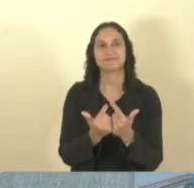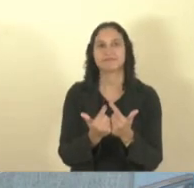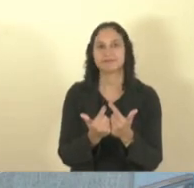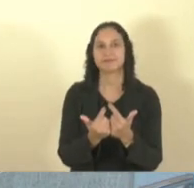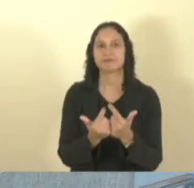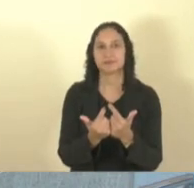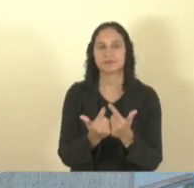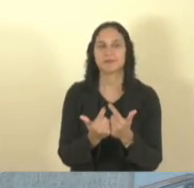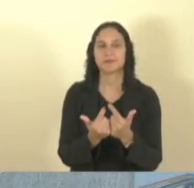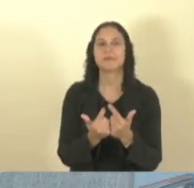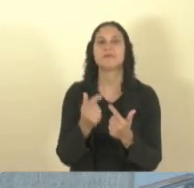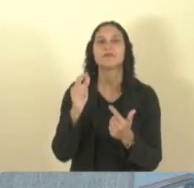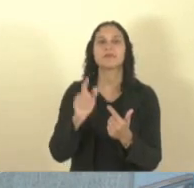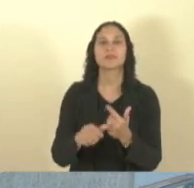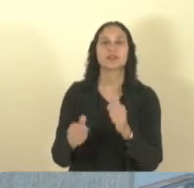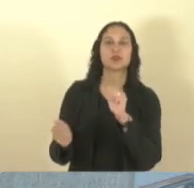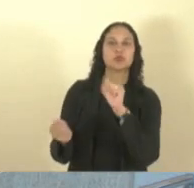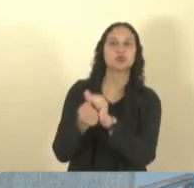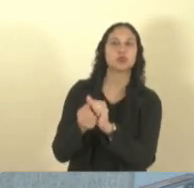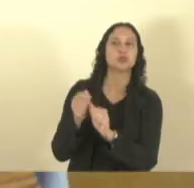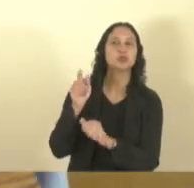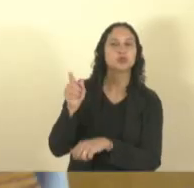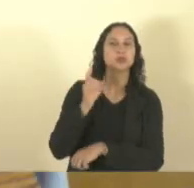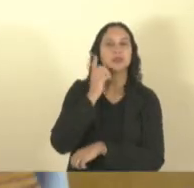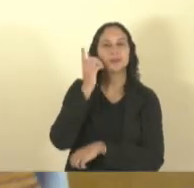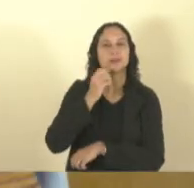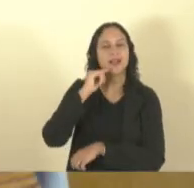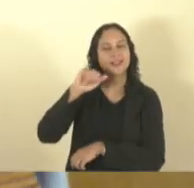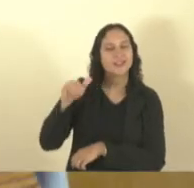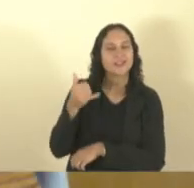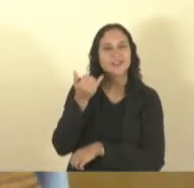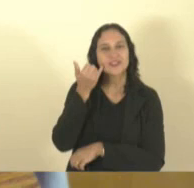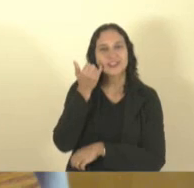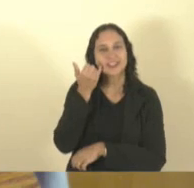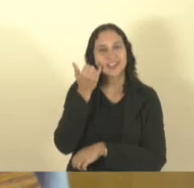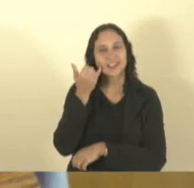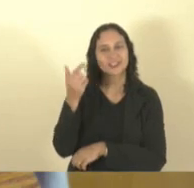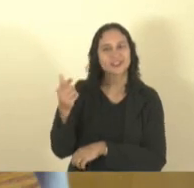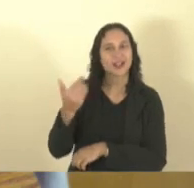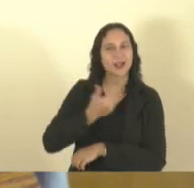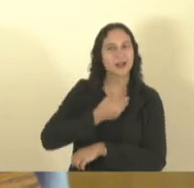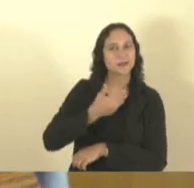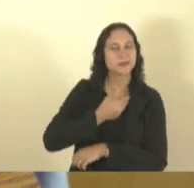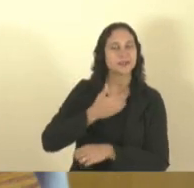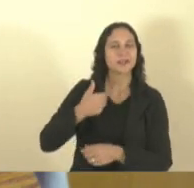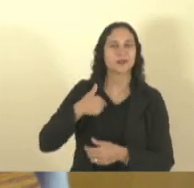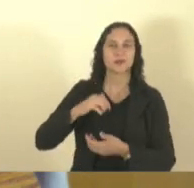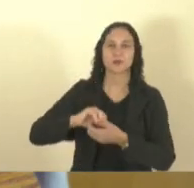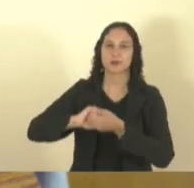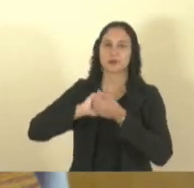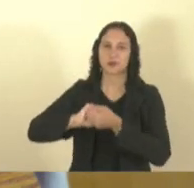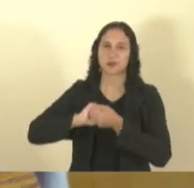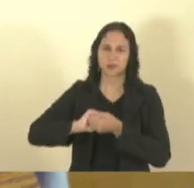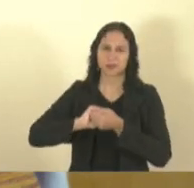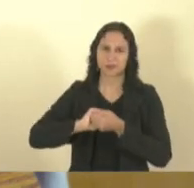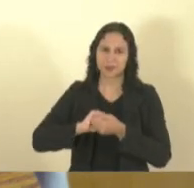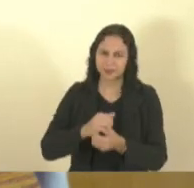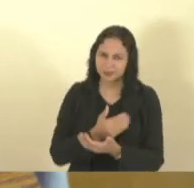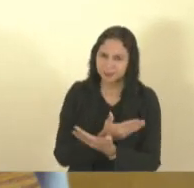nossa madrinha da carreira, deputada Janete, que eu já cumprimento aqui em nome de todos